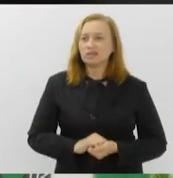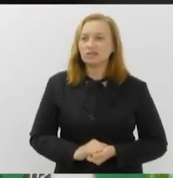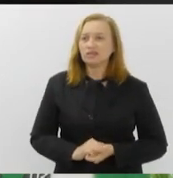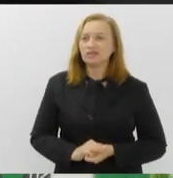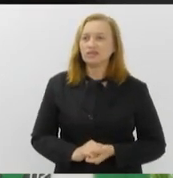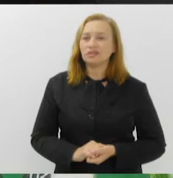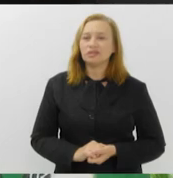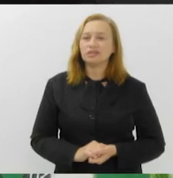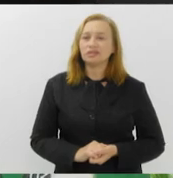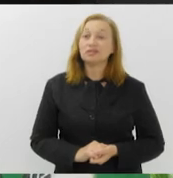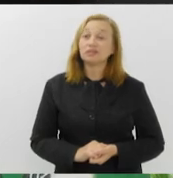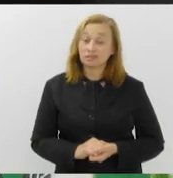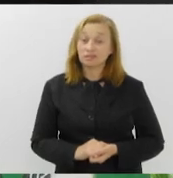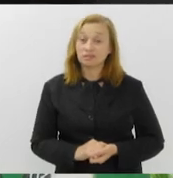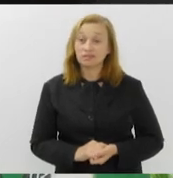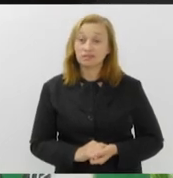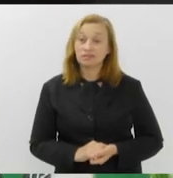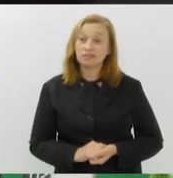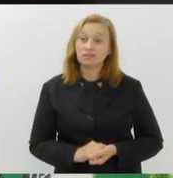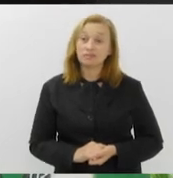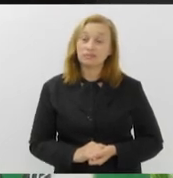Marina, para ver se ela também